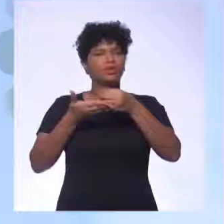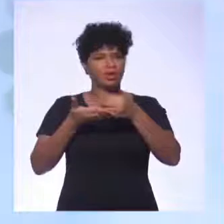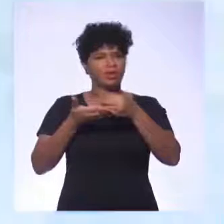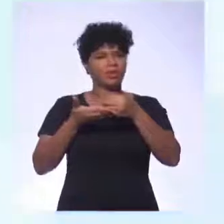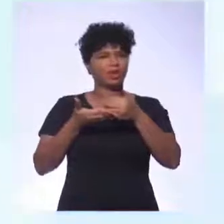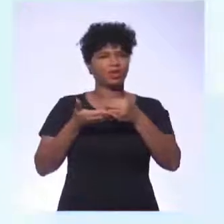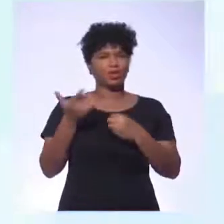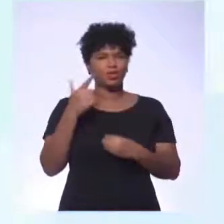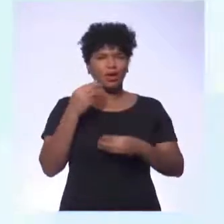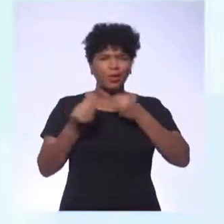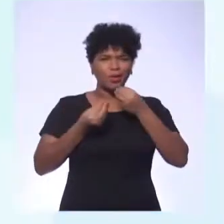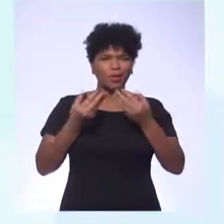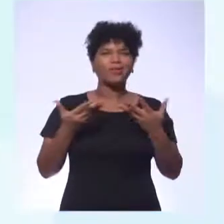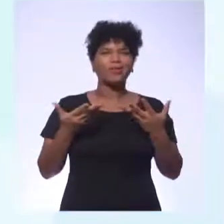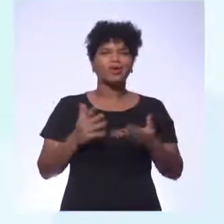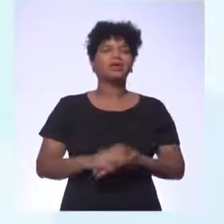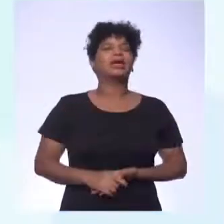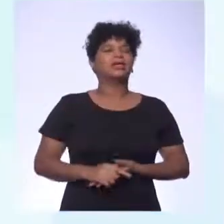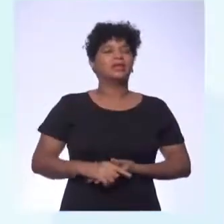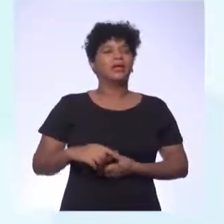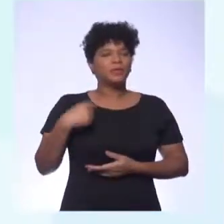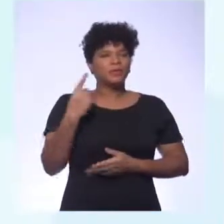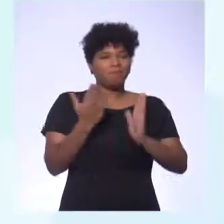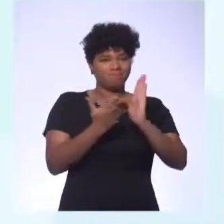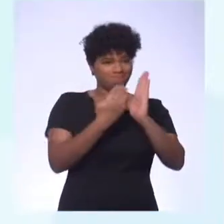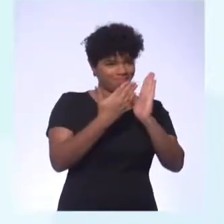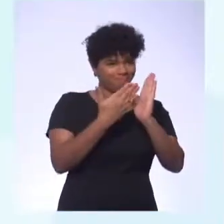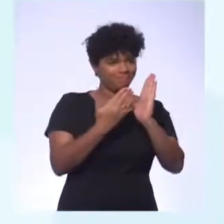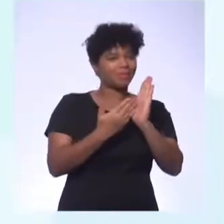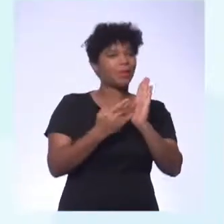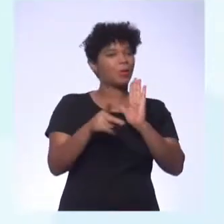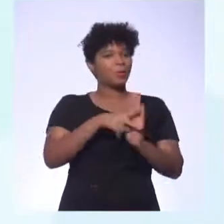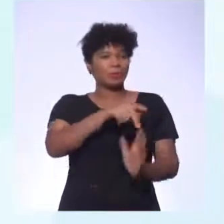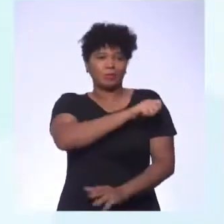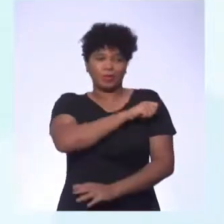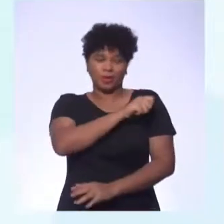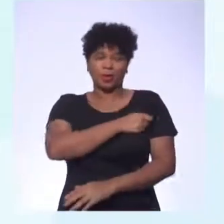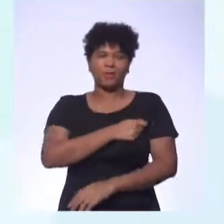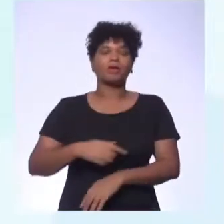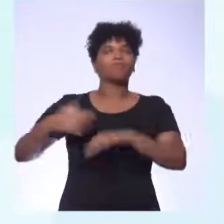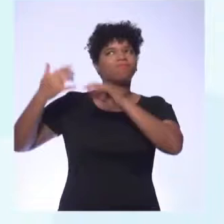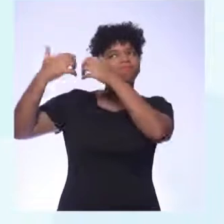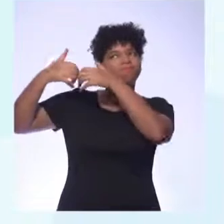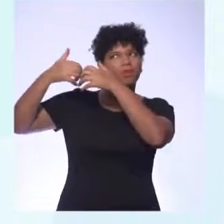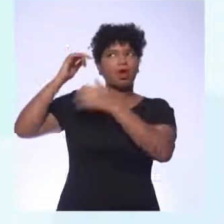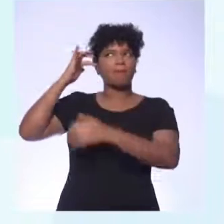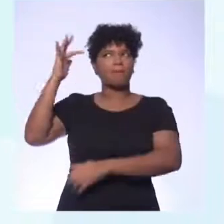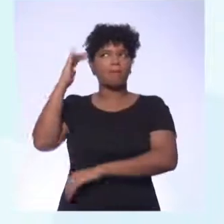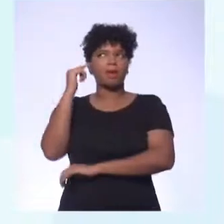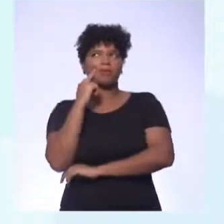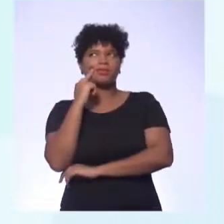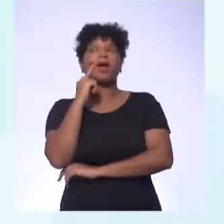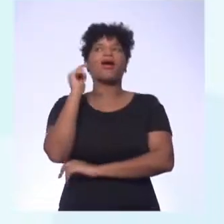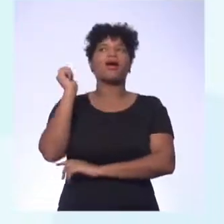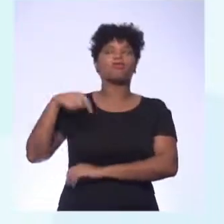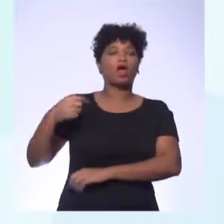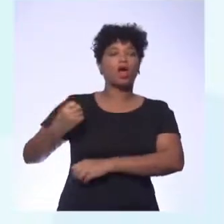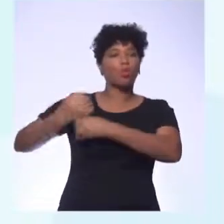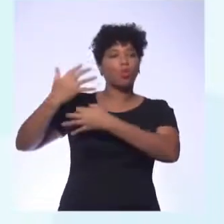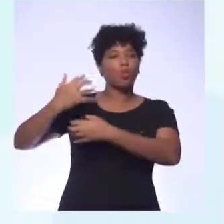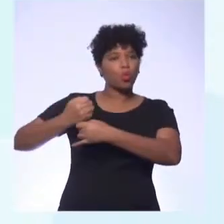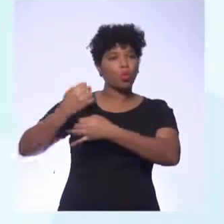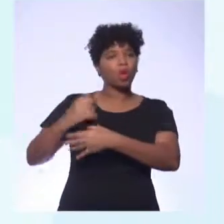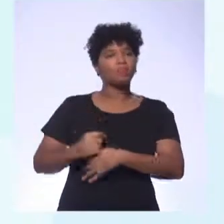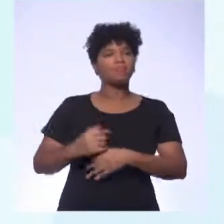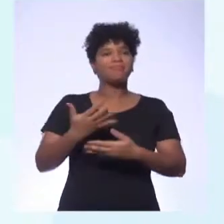fazer isso? Então, tá aí, nós vamos usar o caderno do aluno, refletir, interagir, compartilhar